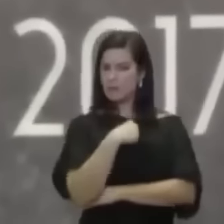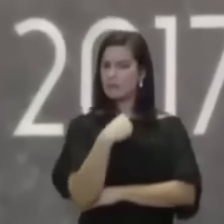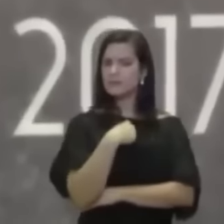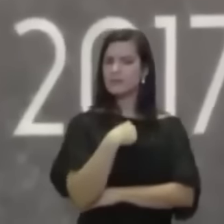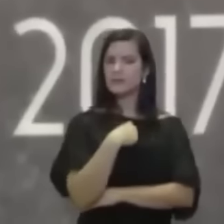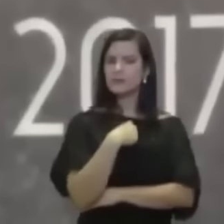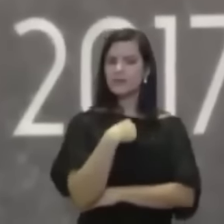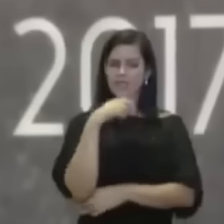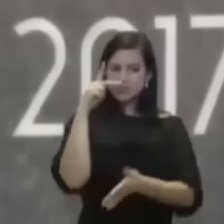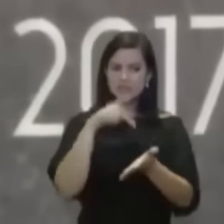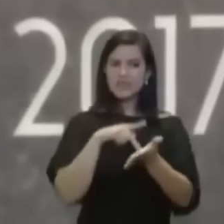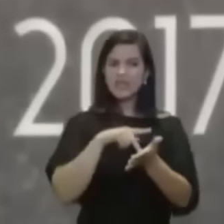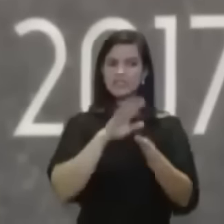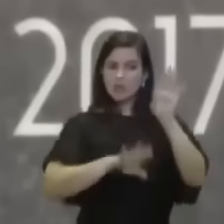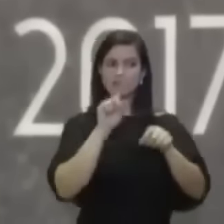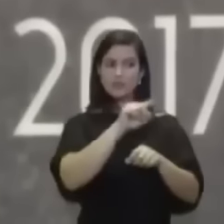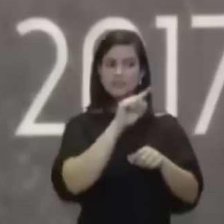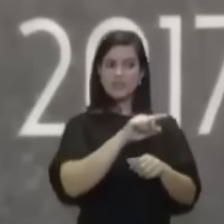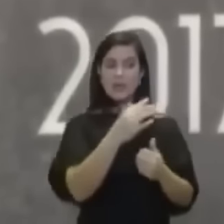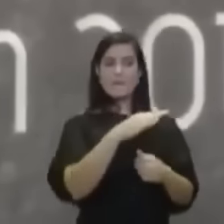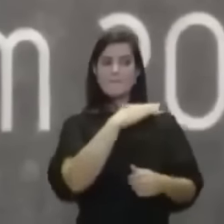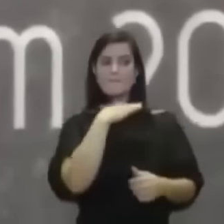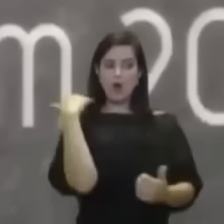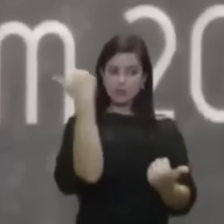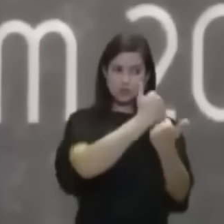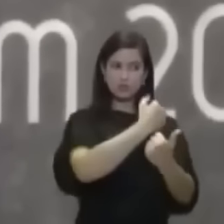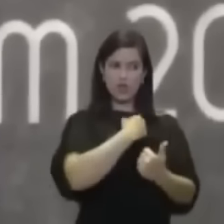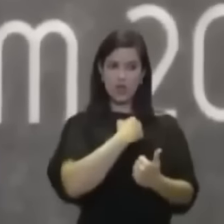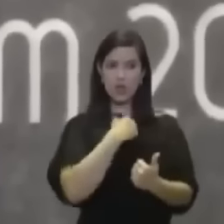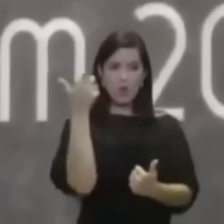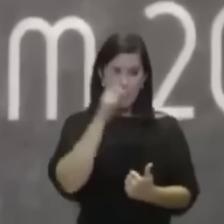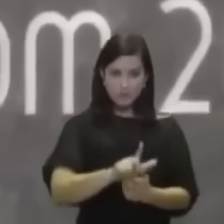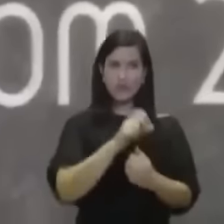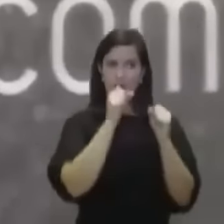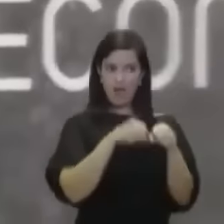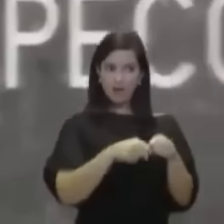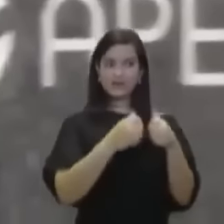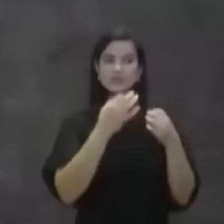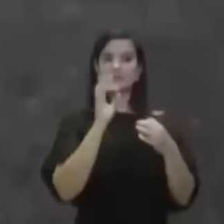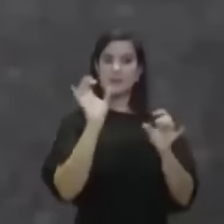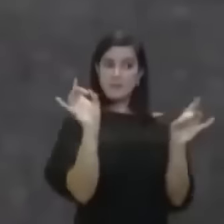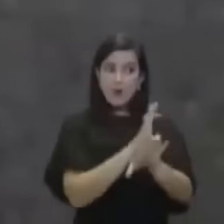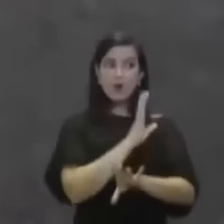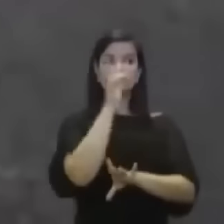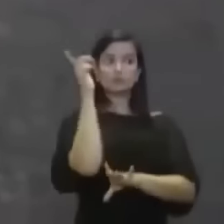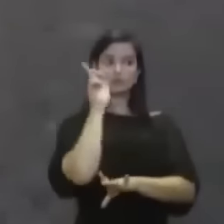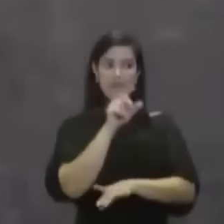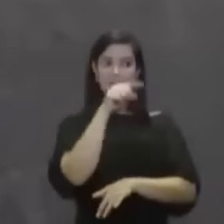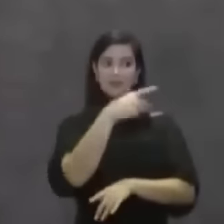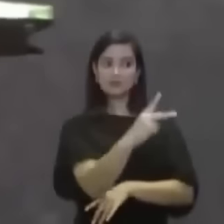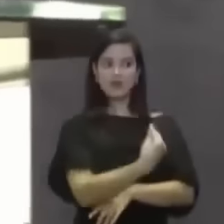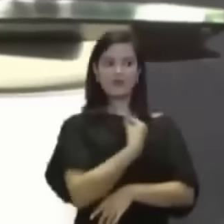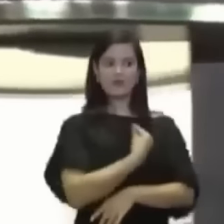amas com amor ágape, tu me amas a ponto de dares tua vida por mim, tu me amas a ponto de morreres por mim, tu estás pronto a dar tua vida por